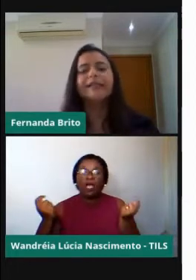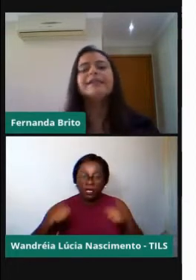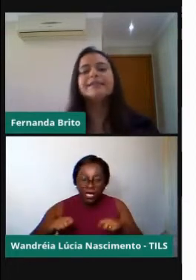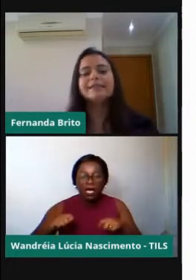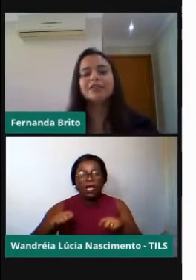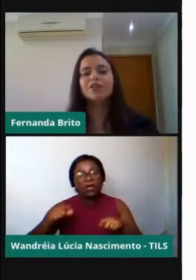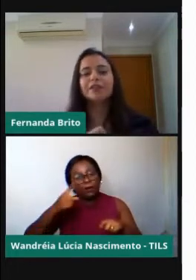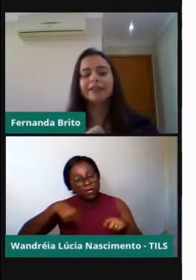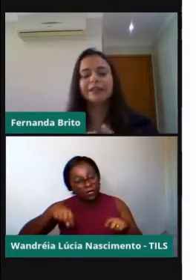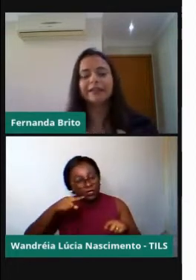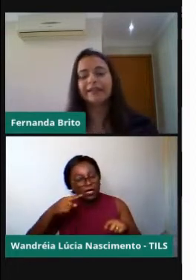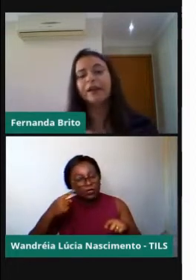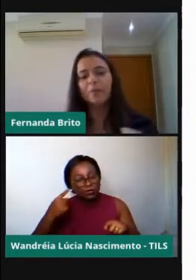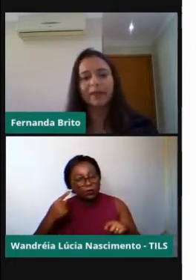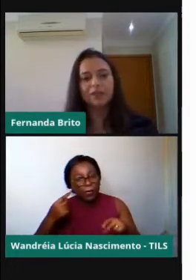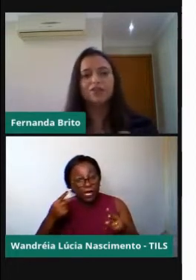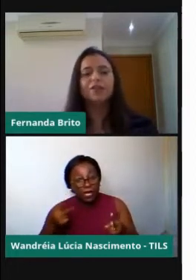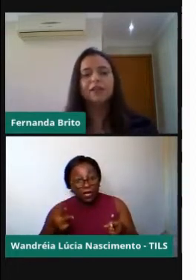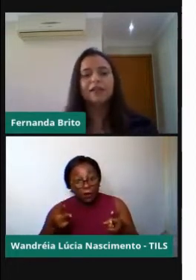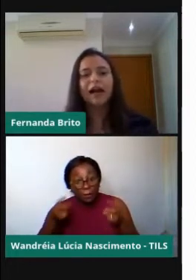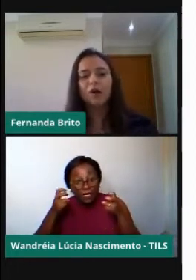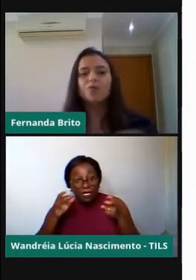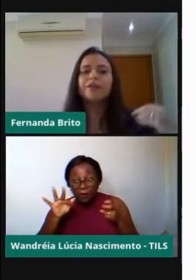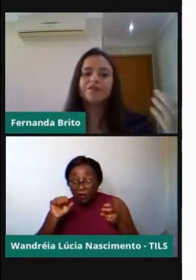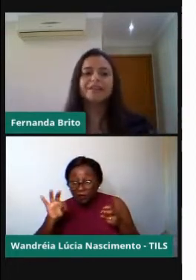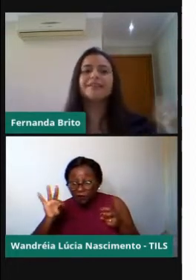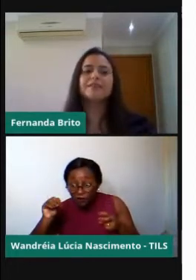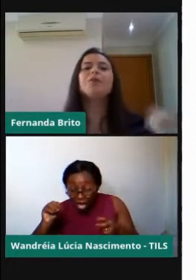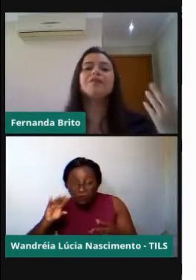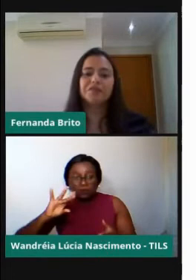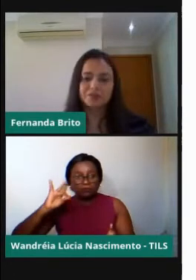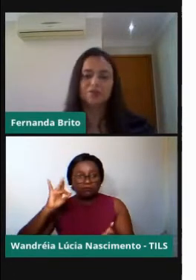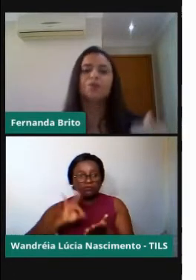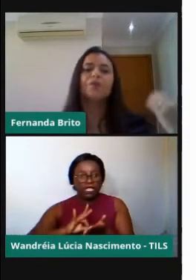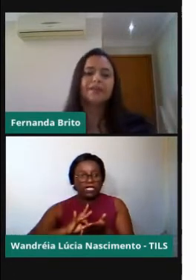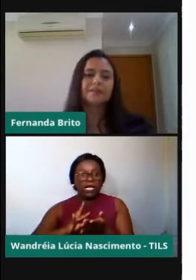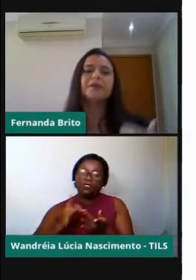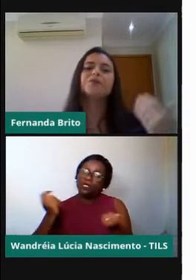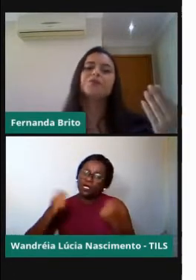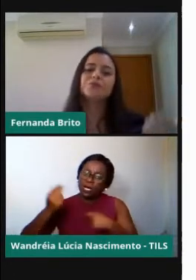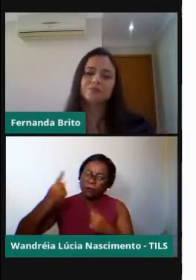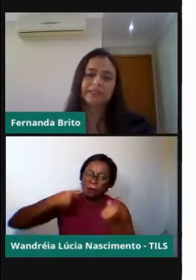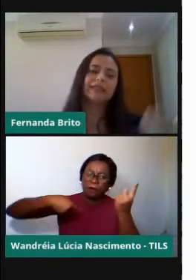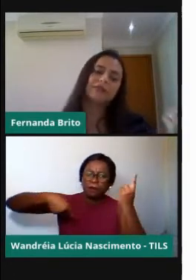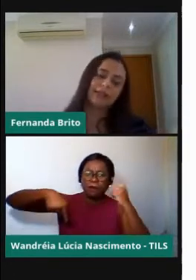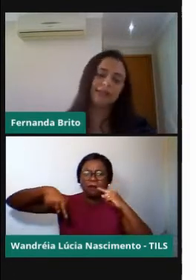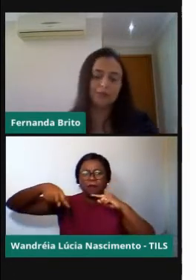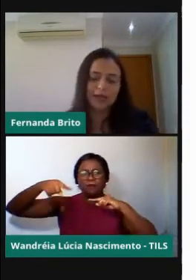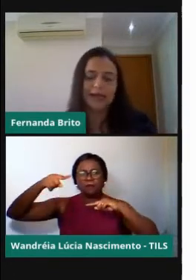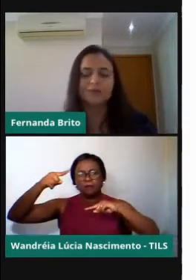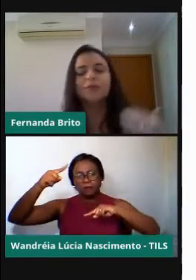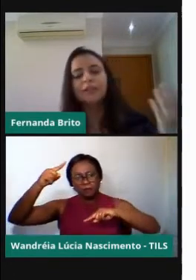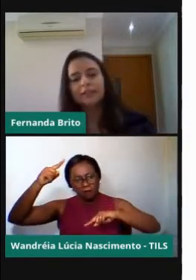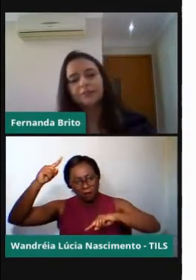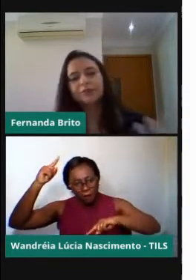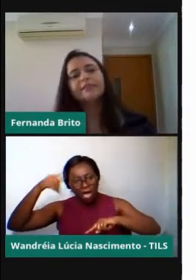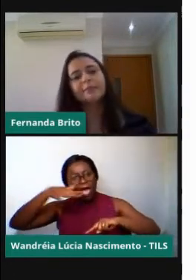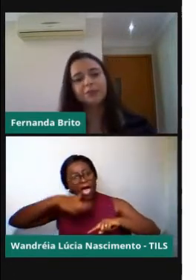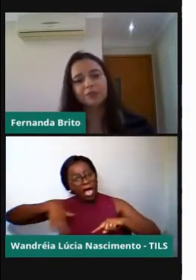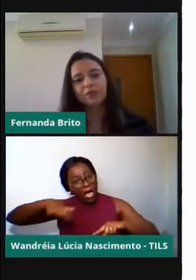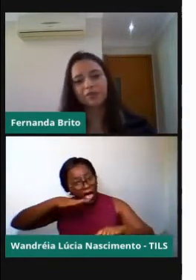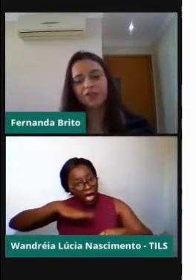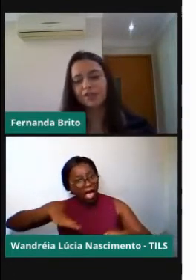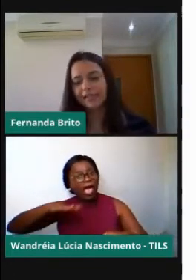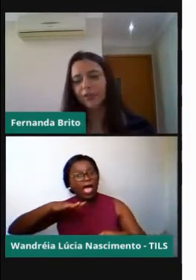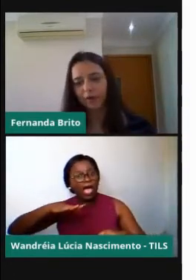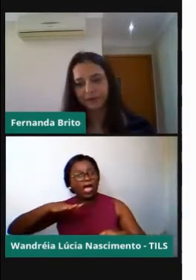fato, né, seja realmente algo que vai trazer um avanço no conhecimento, né, aqui no caso do